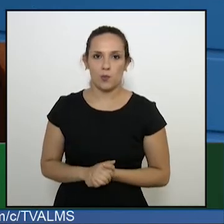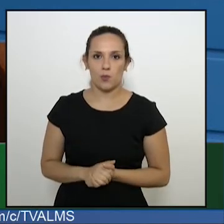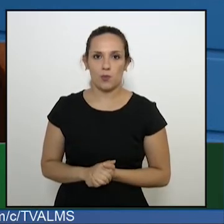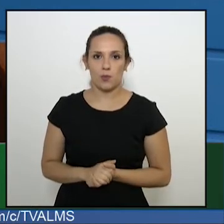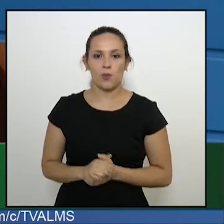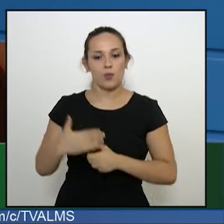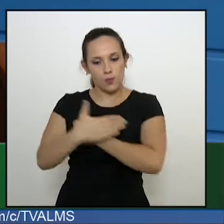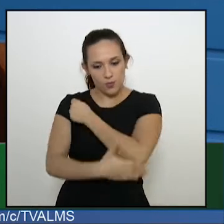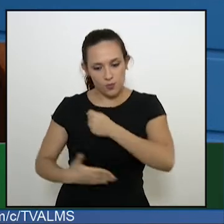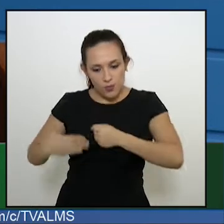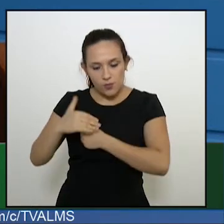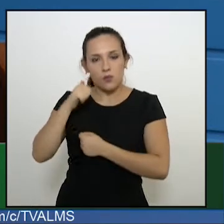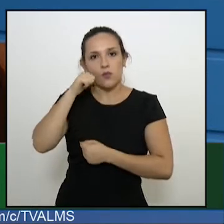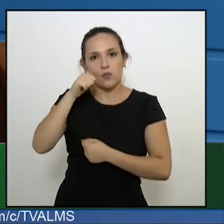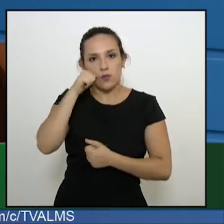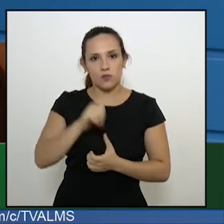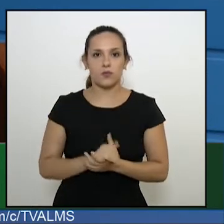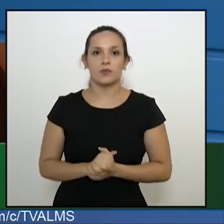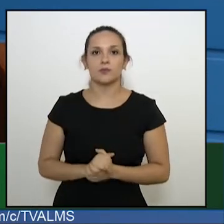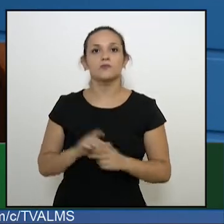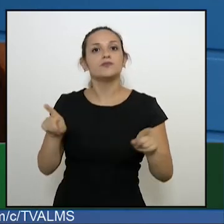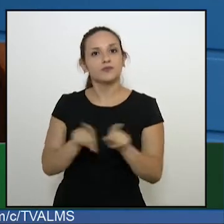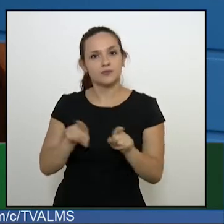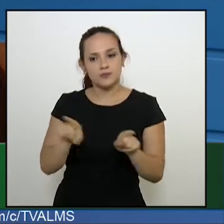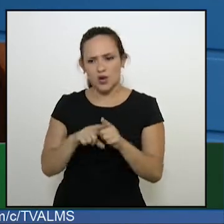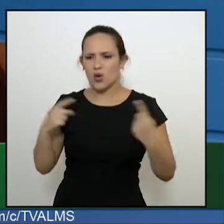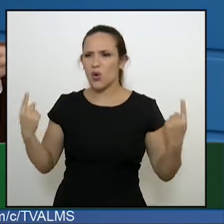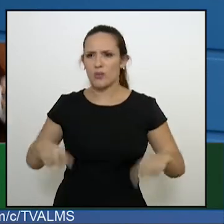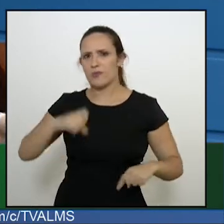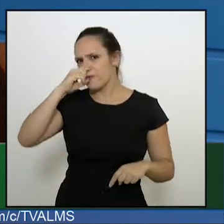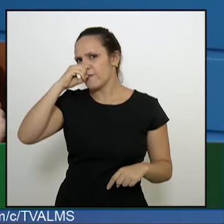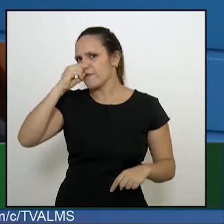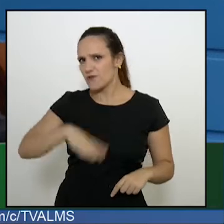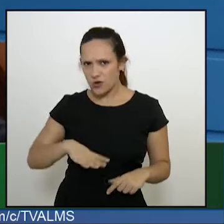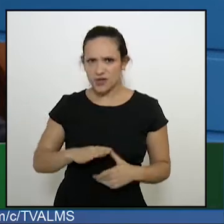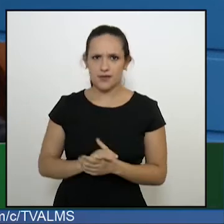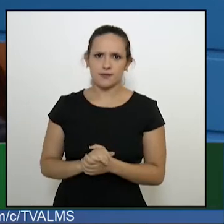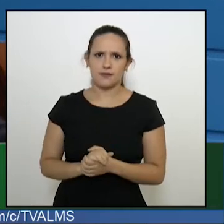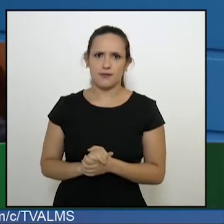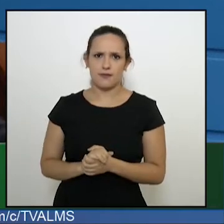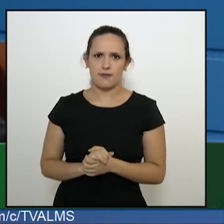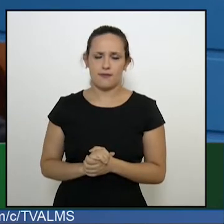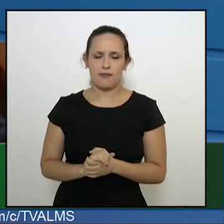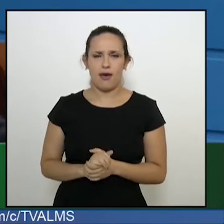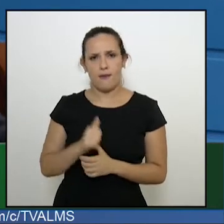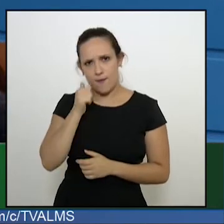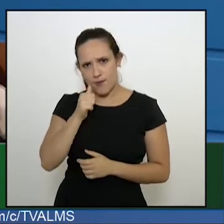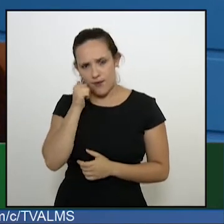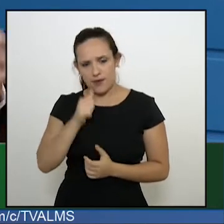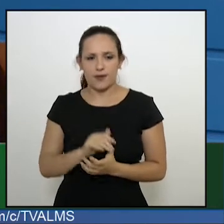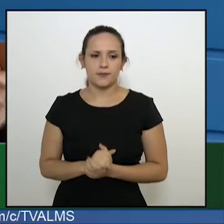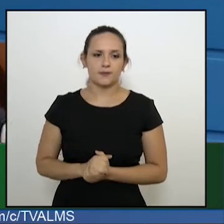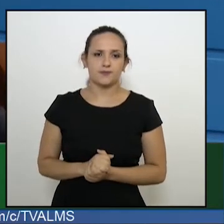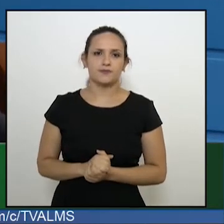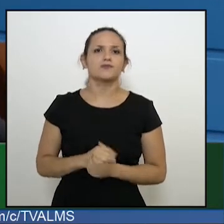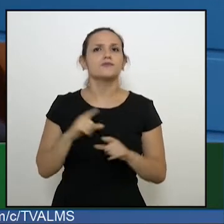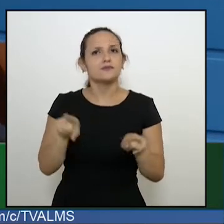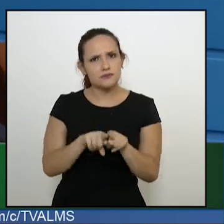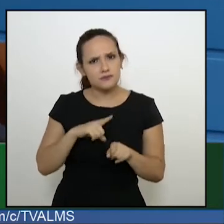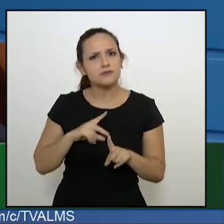em defesa das mulheres, contra a violência praticada contra as mulheres, a